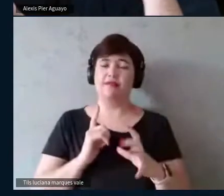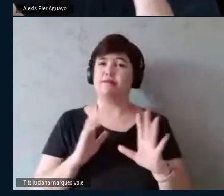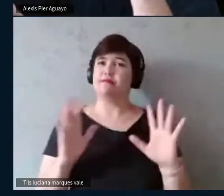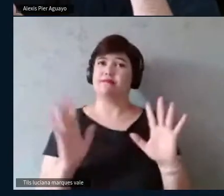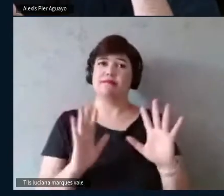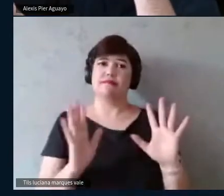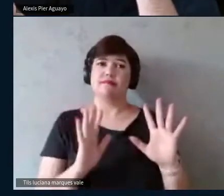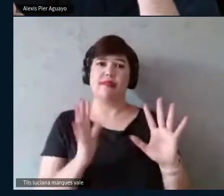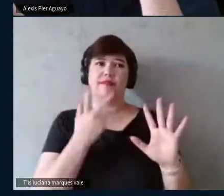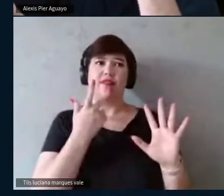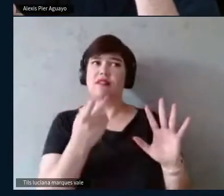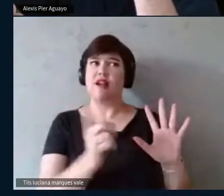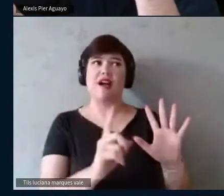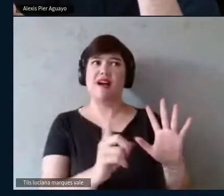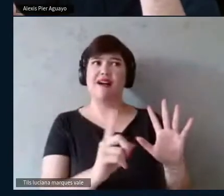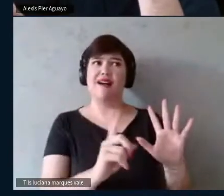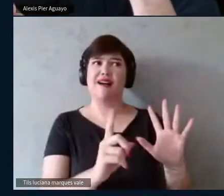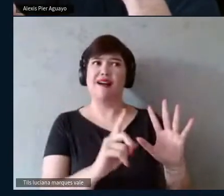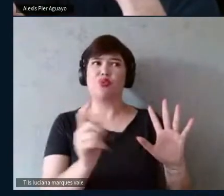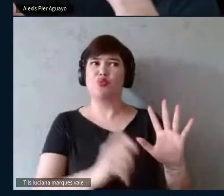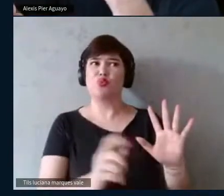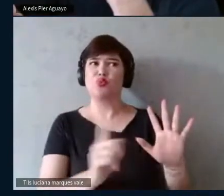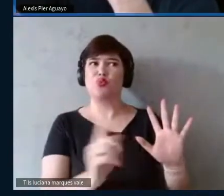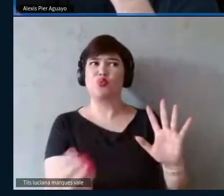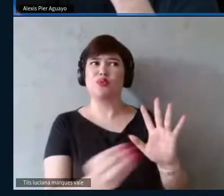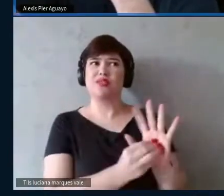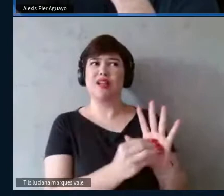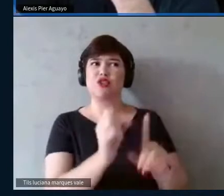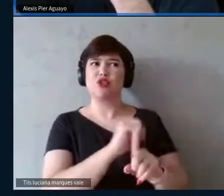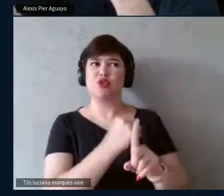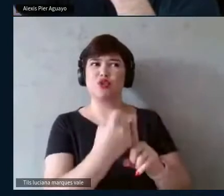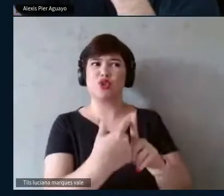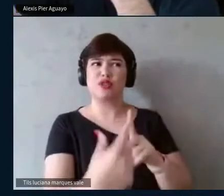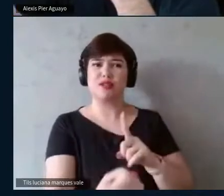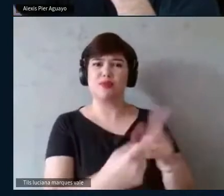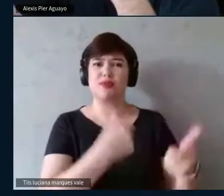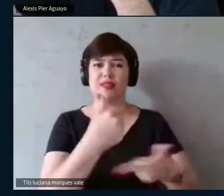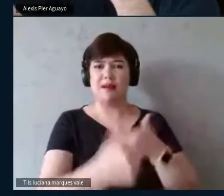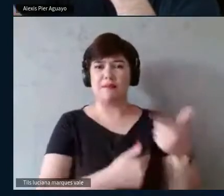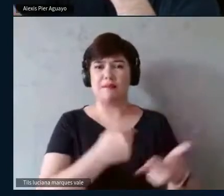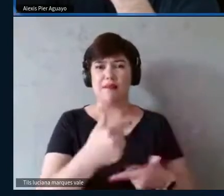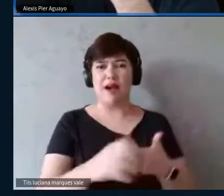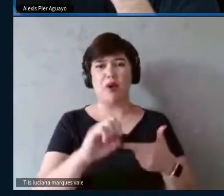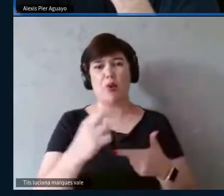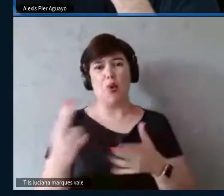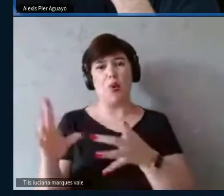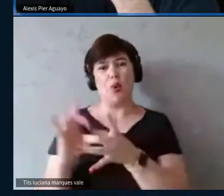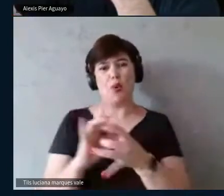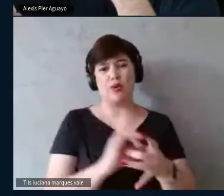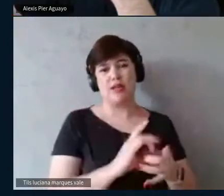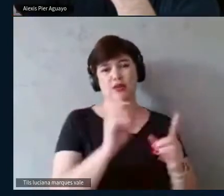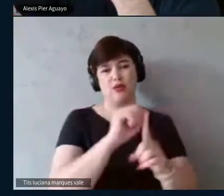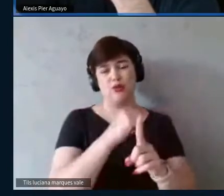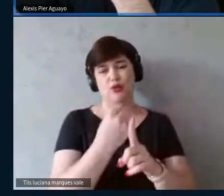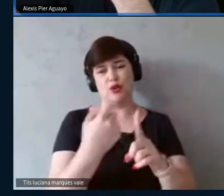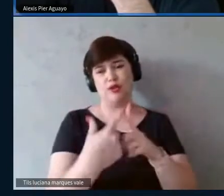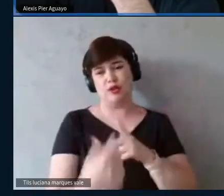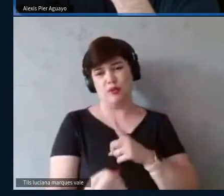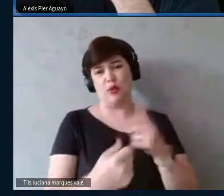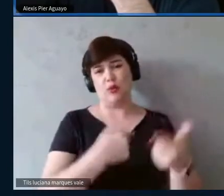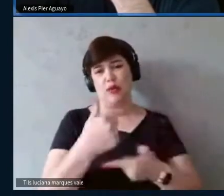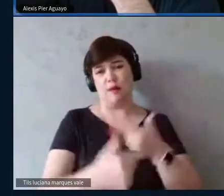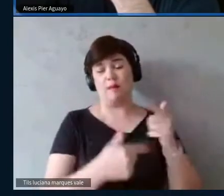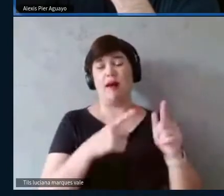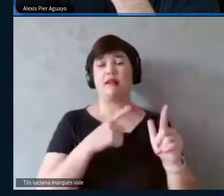não, eles vão dizer, não dá para chamar de sociolinguístico um trabalho, nem o contexto sociolinguístico, um trabalho que adota